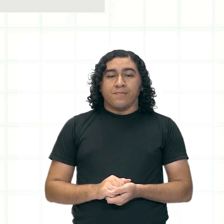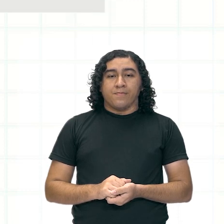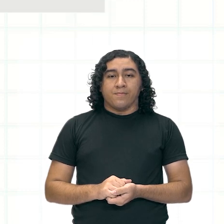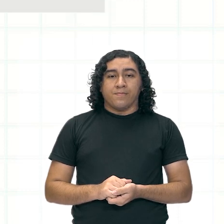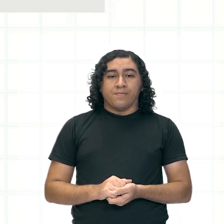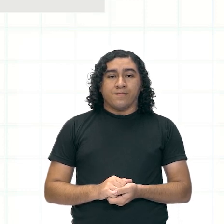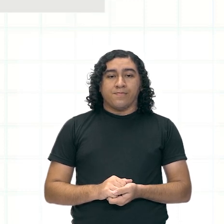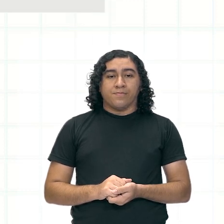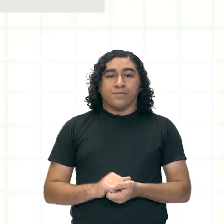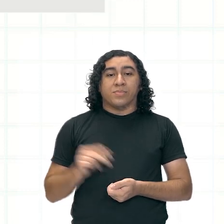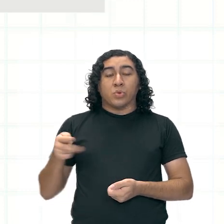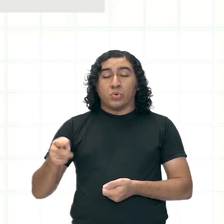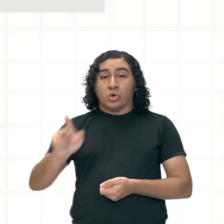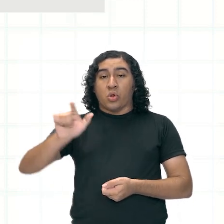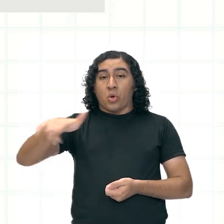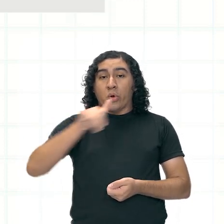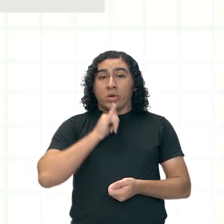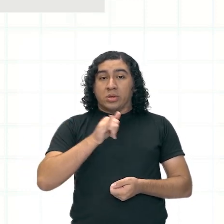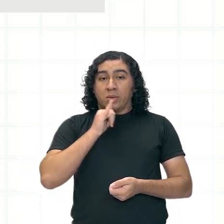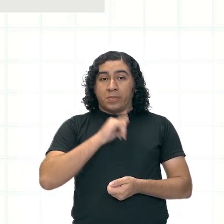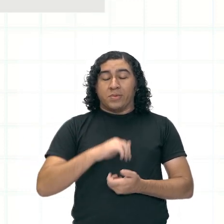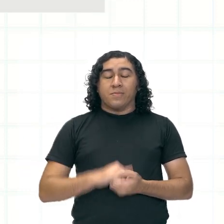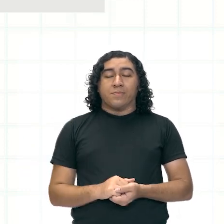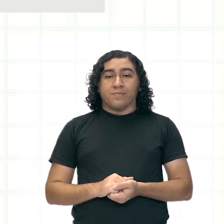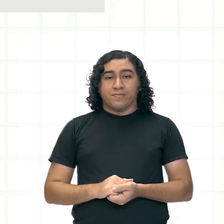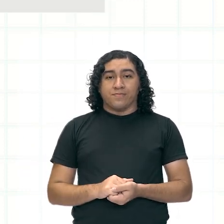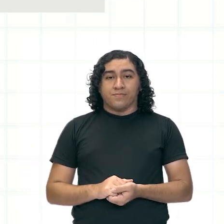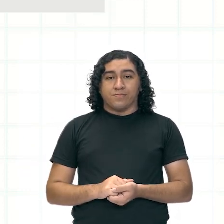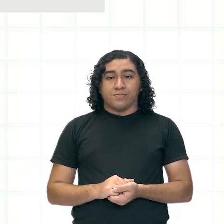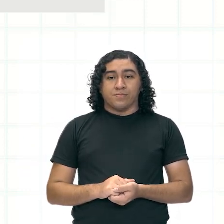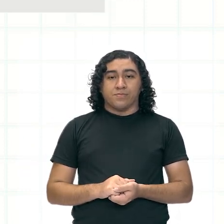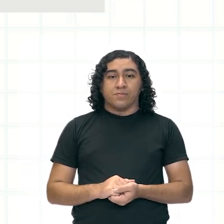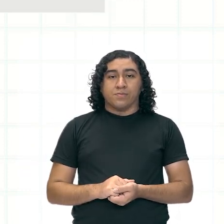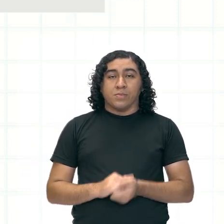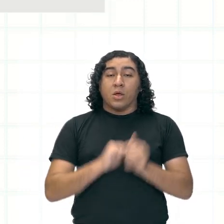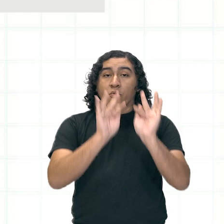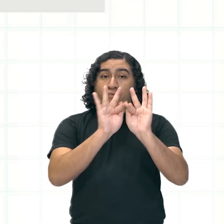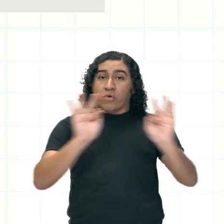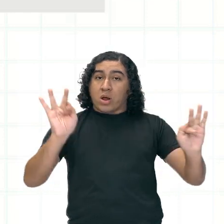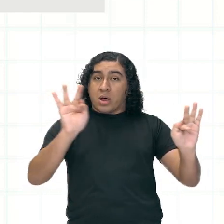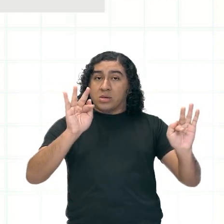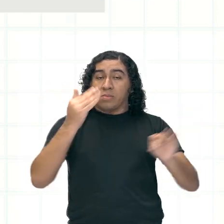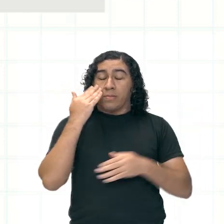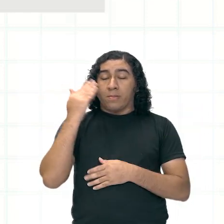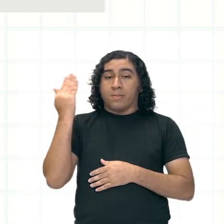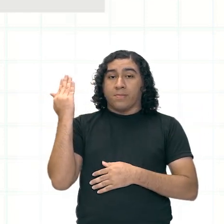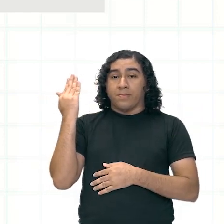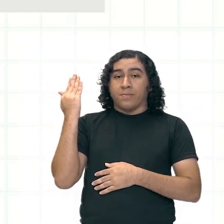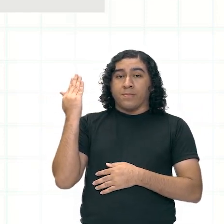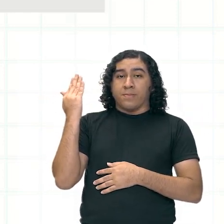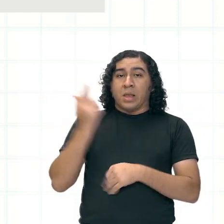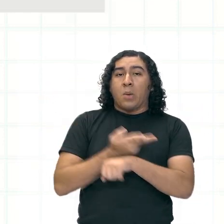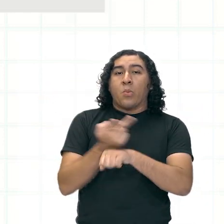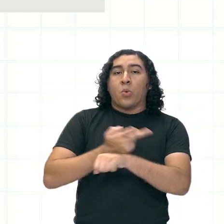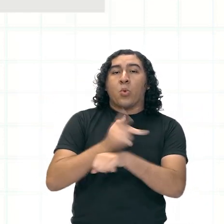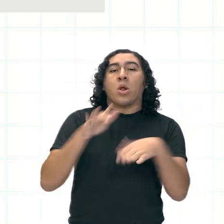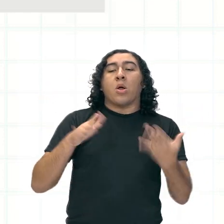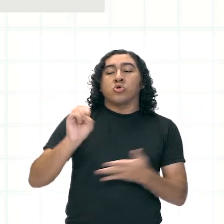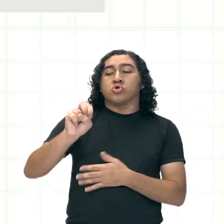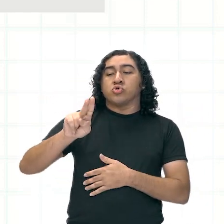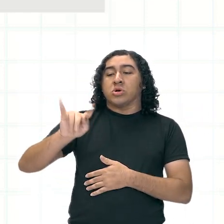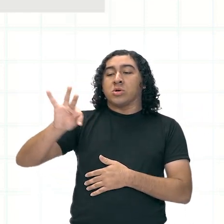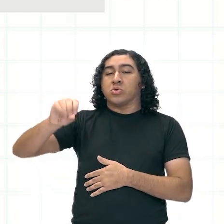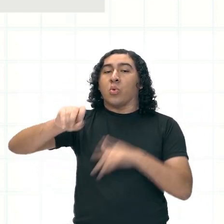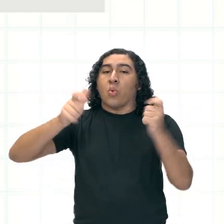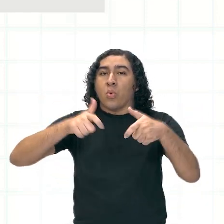seguir? Mais um exemplo. A natureza pede ajuda. Vamos lá. Primeiro, identificar o sujeito, certo?